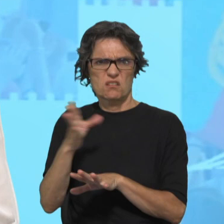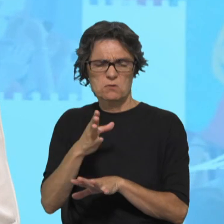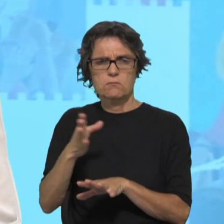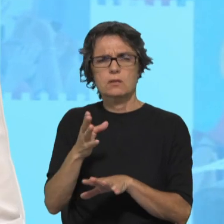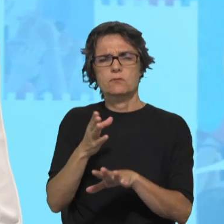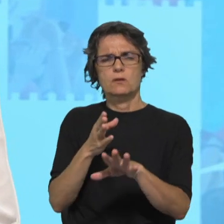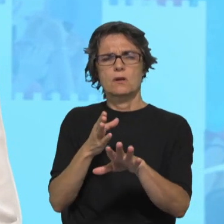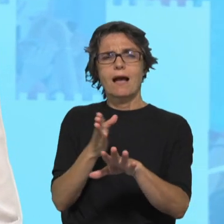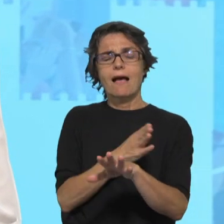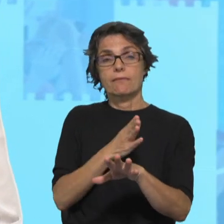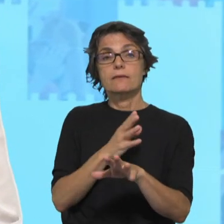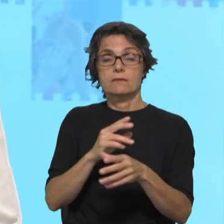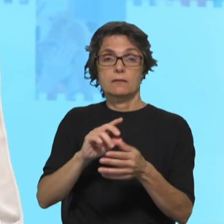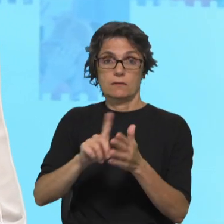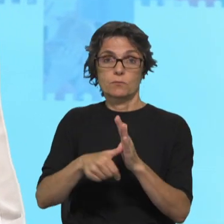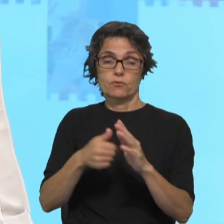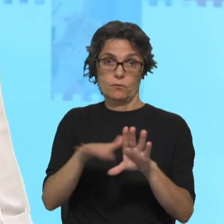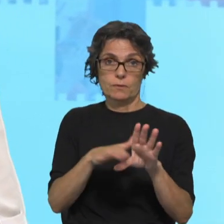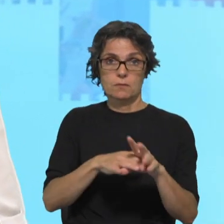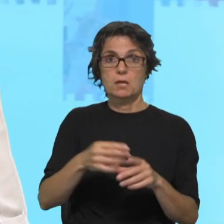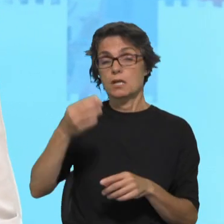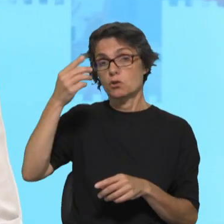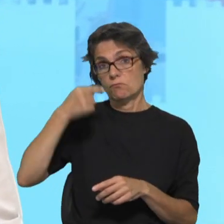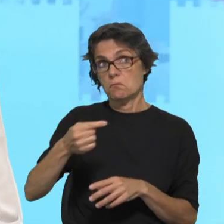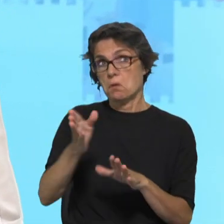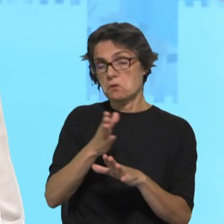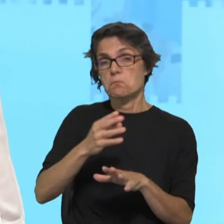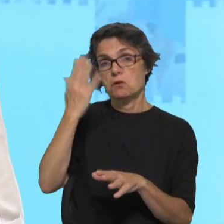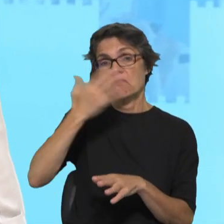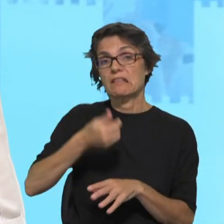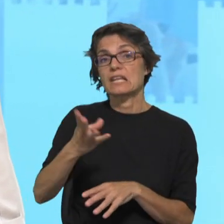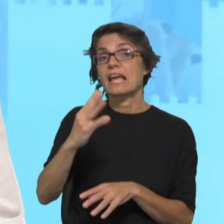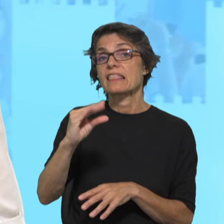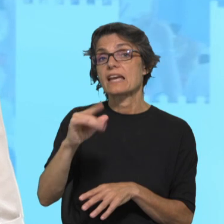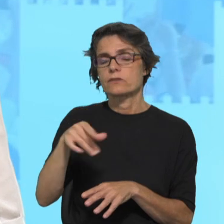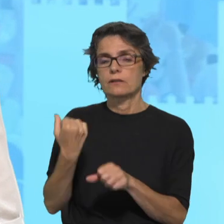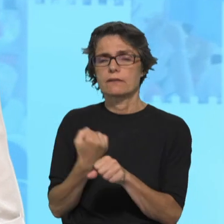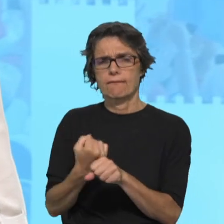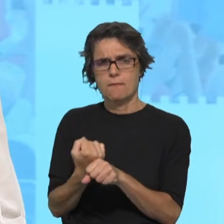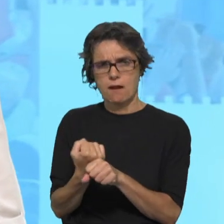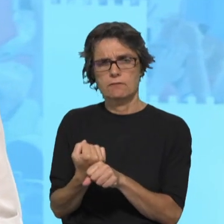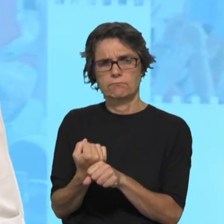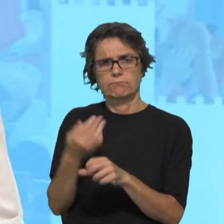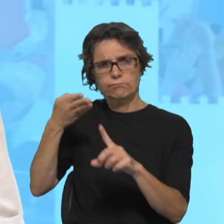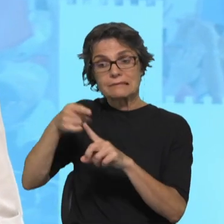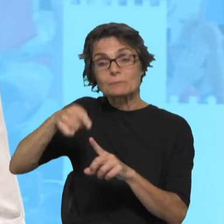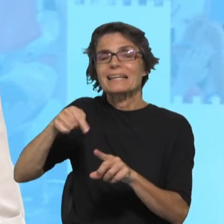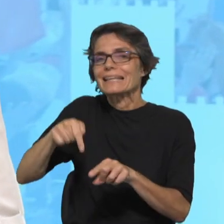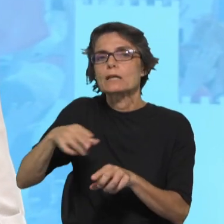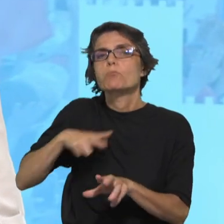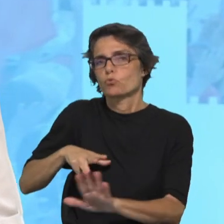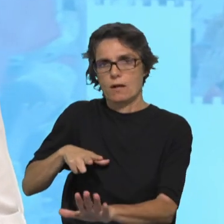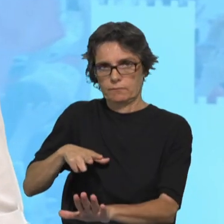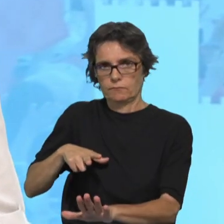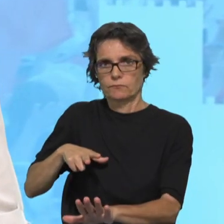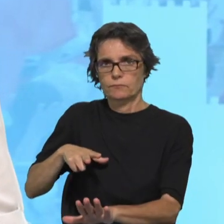Ponte, que são, no fundo, são semanas, 10 dias mais ou menos, de trabalho missionário, mas em Portugal.